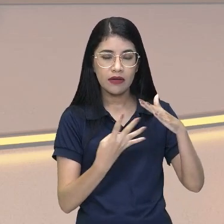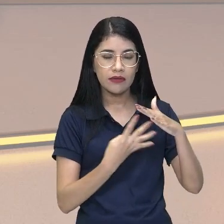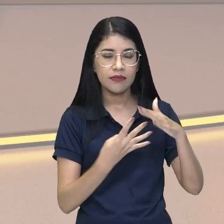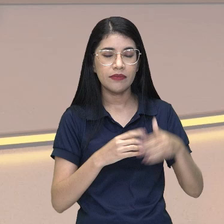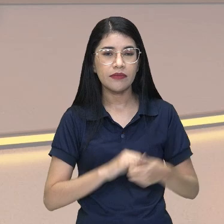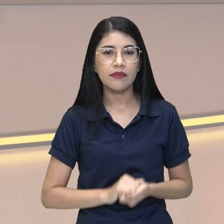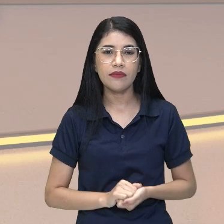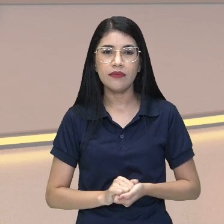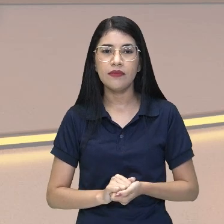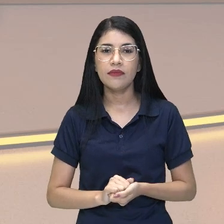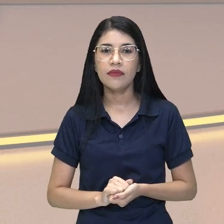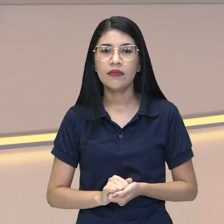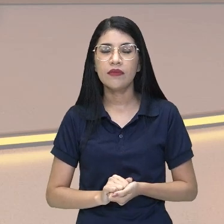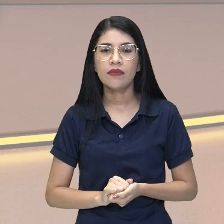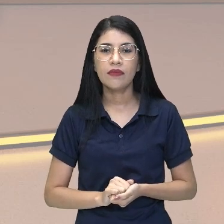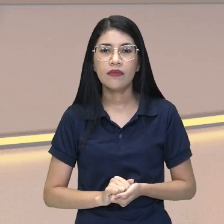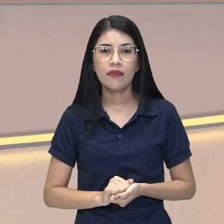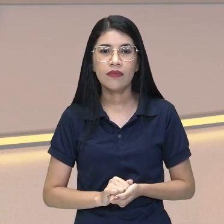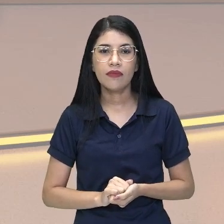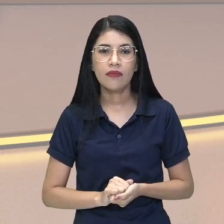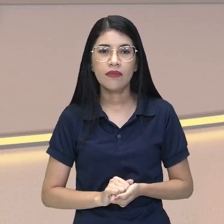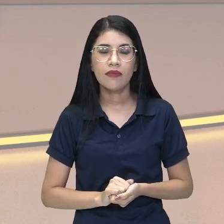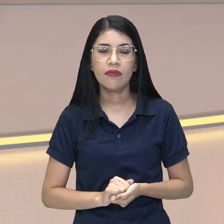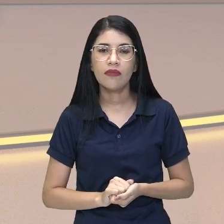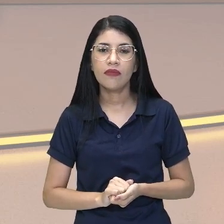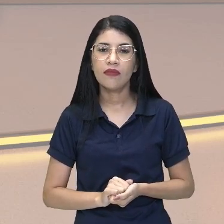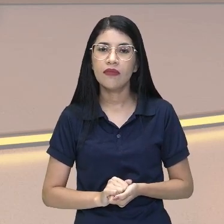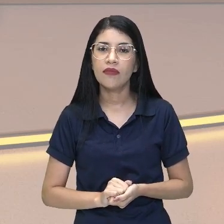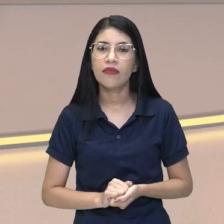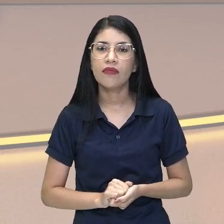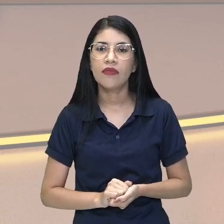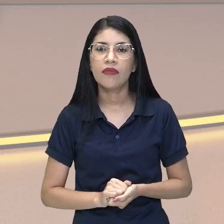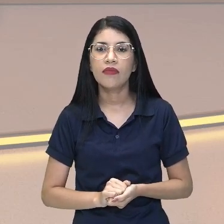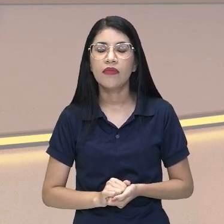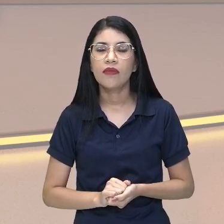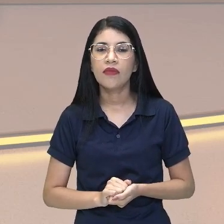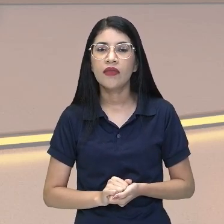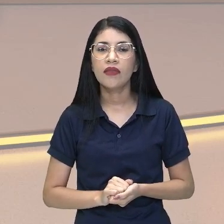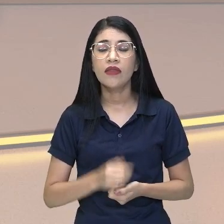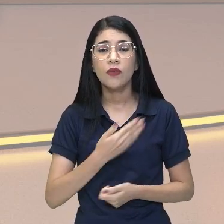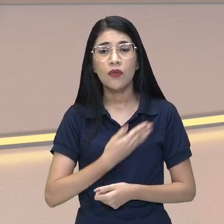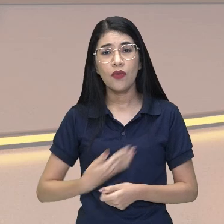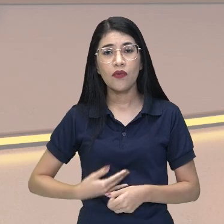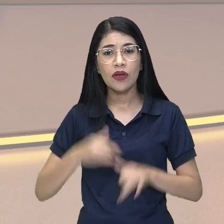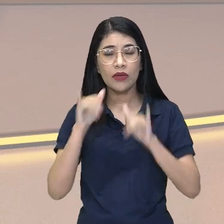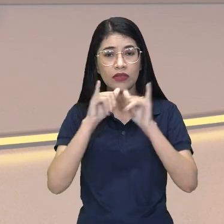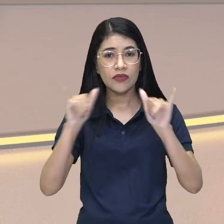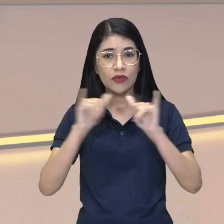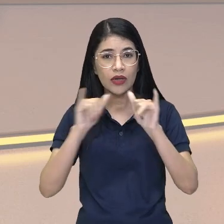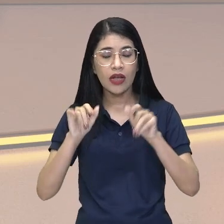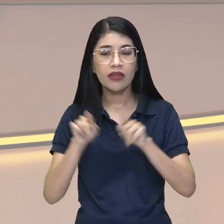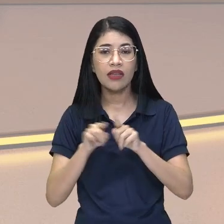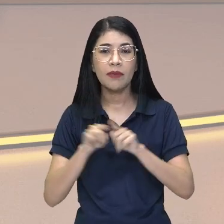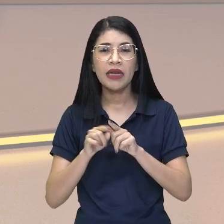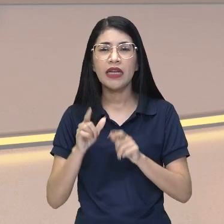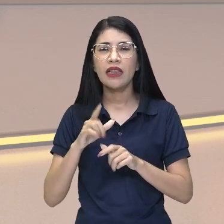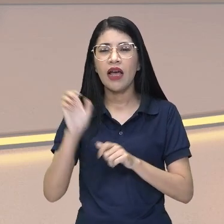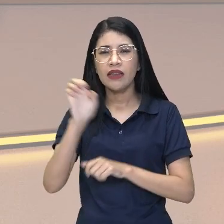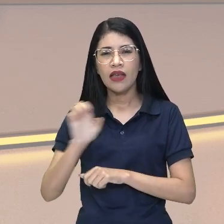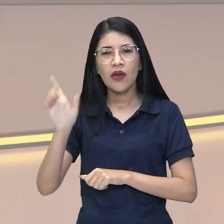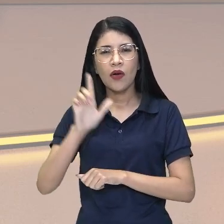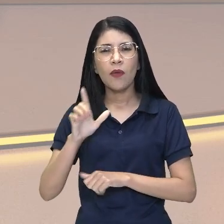certo? Vejam lá, graças à propaganda do governo, né, e às crises europeias, a partir